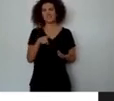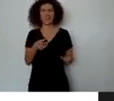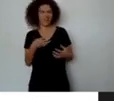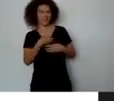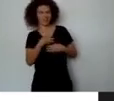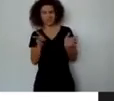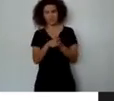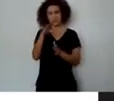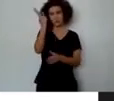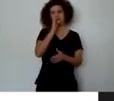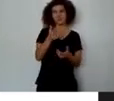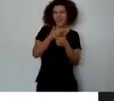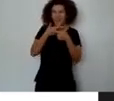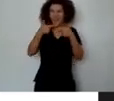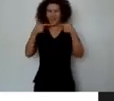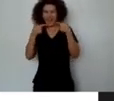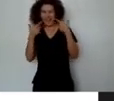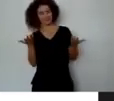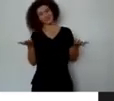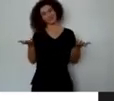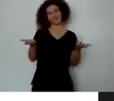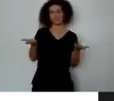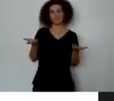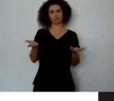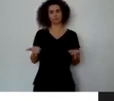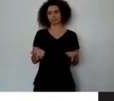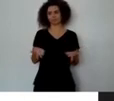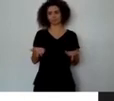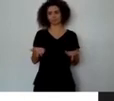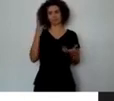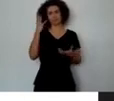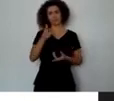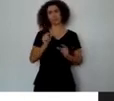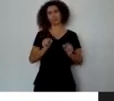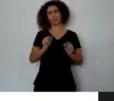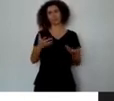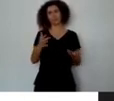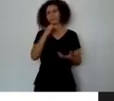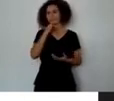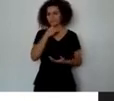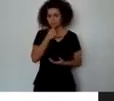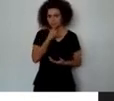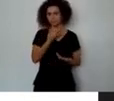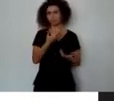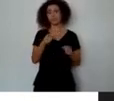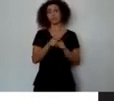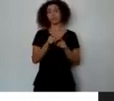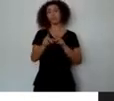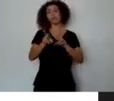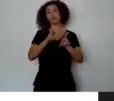pelo sorriso, aquela coisa. Então, eu acho isso um ponto muito triste. E as relações de trabalho,